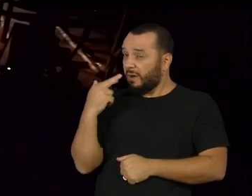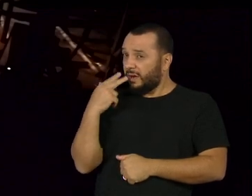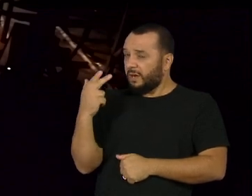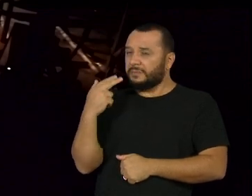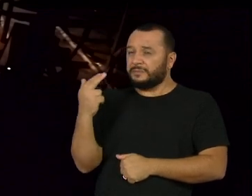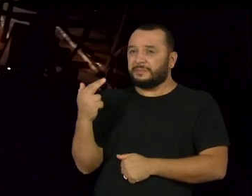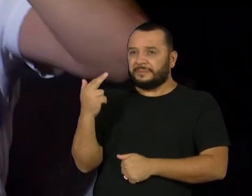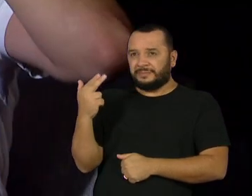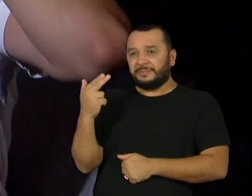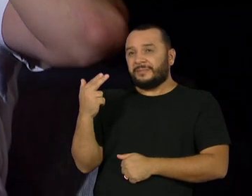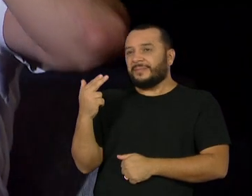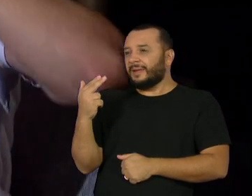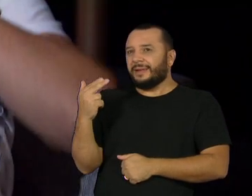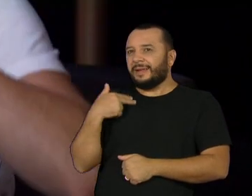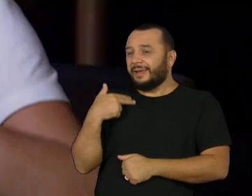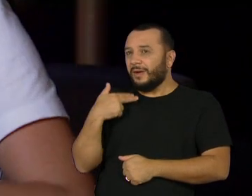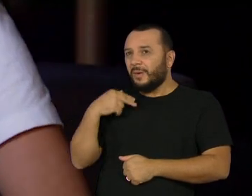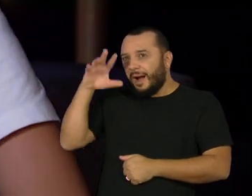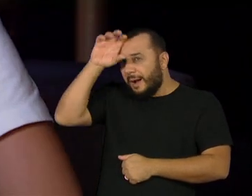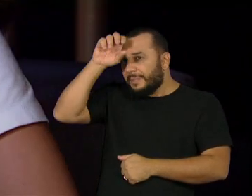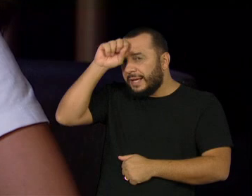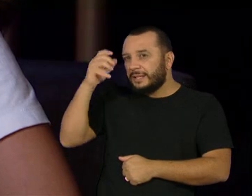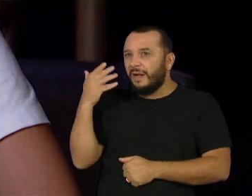ela cria muros, ela cria códigos.